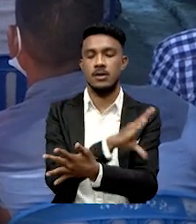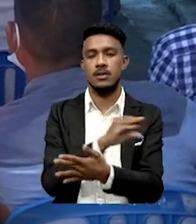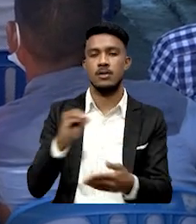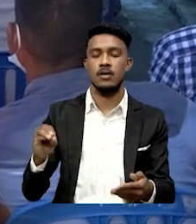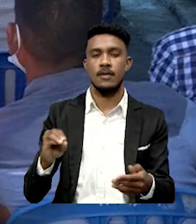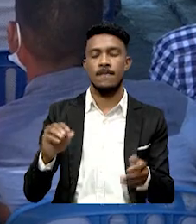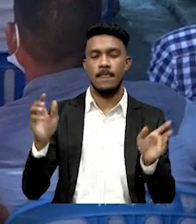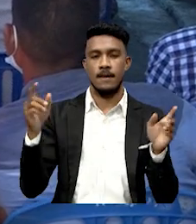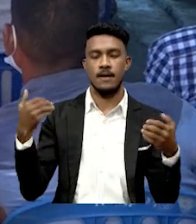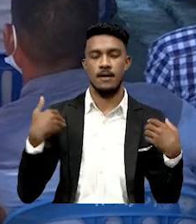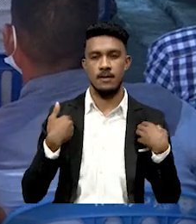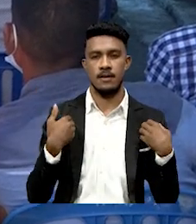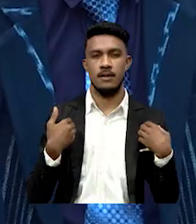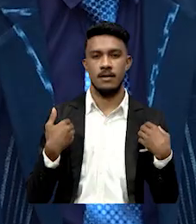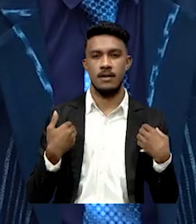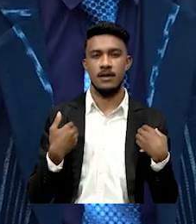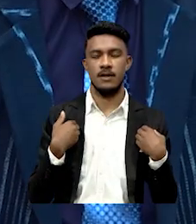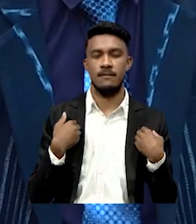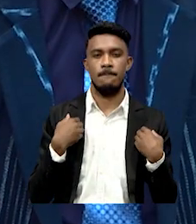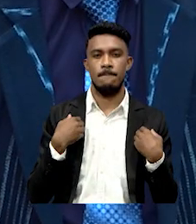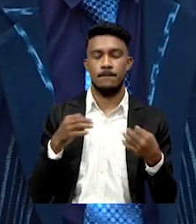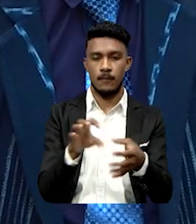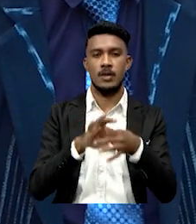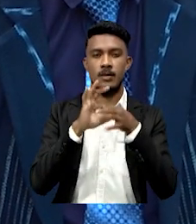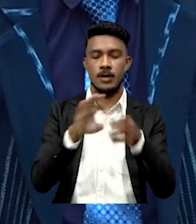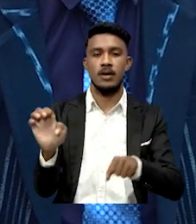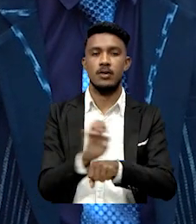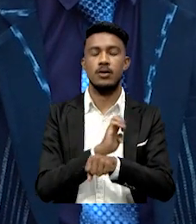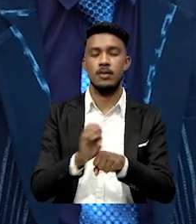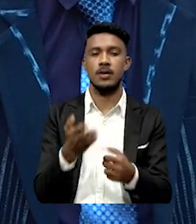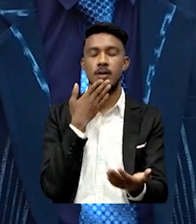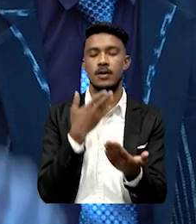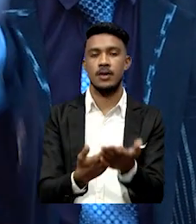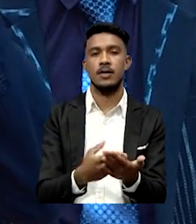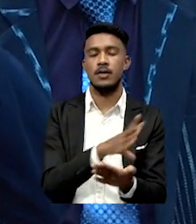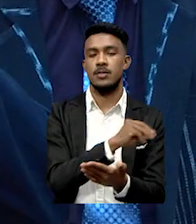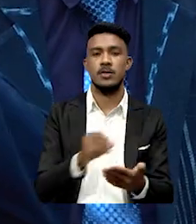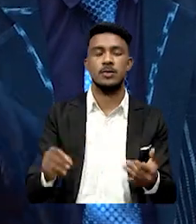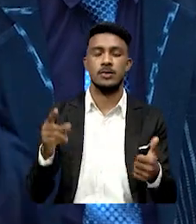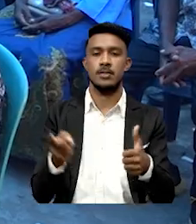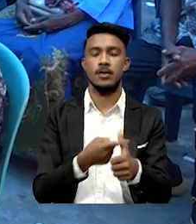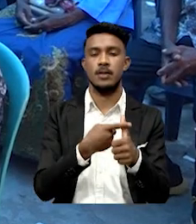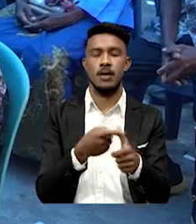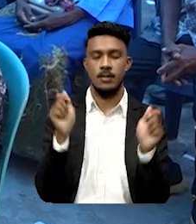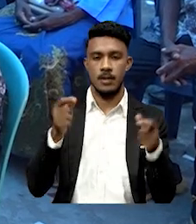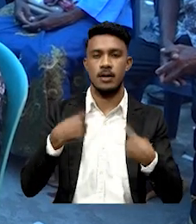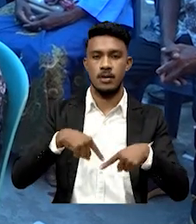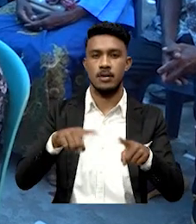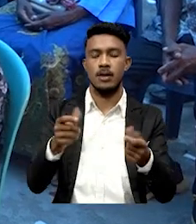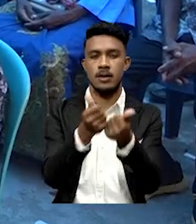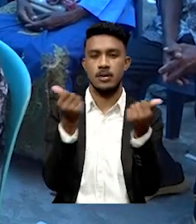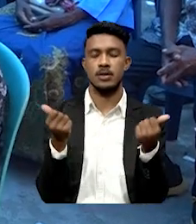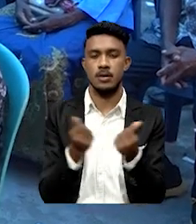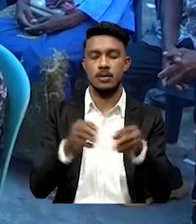mas também e estatuto económico apropriado. Tanto nem início irá para que também haja trabalho na base. Administrador do